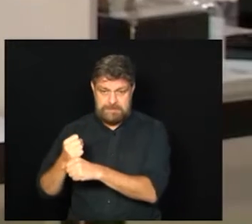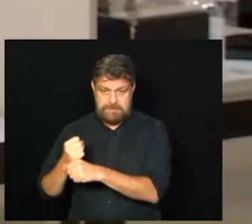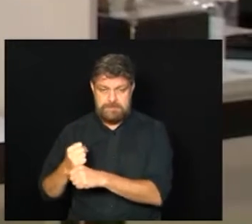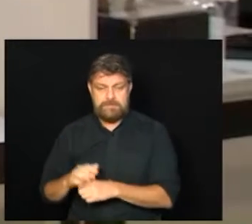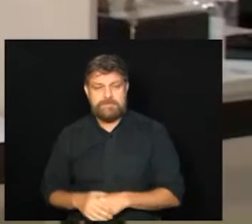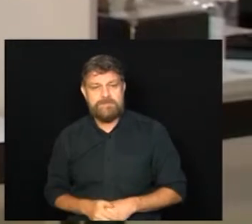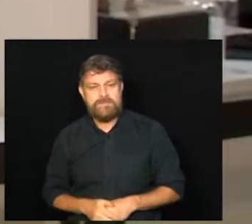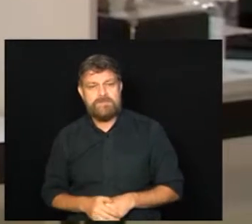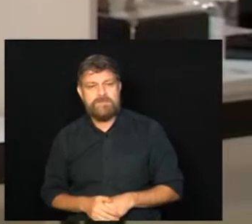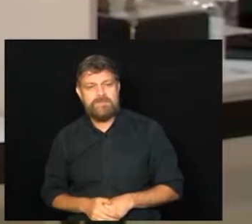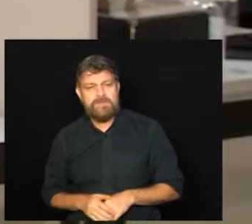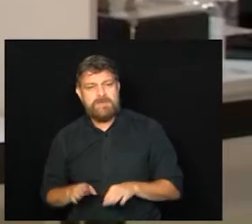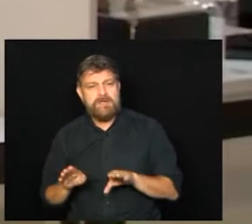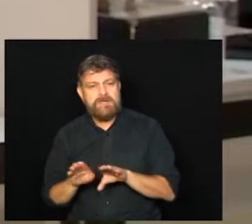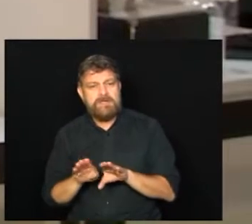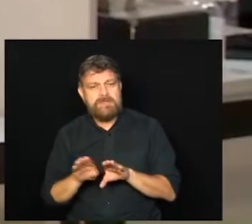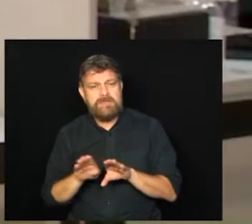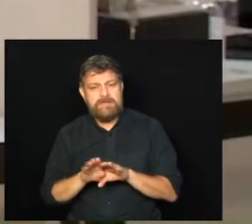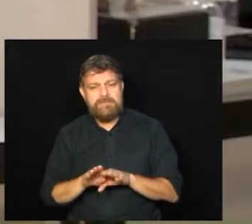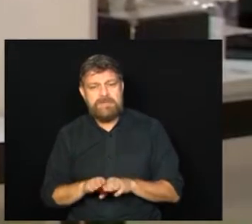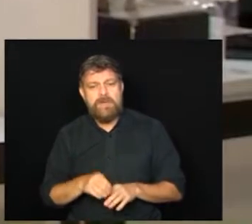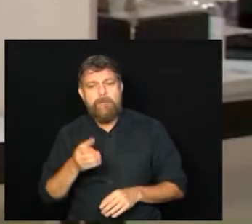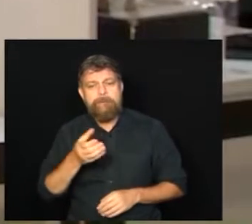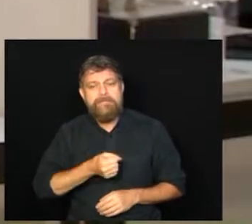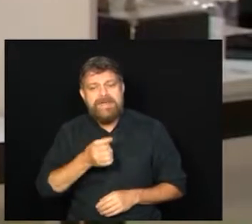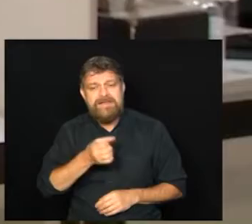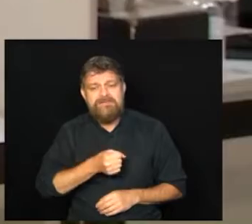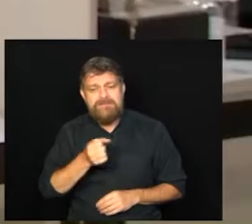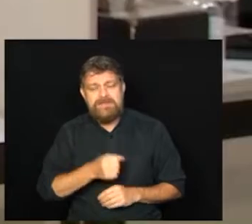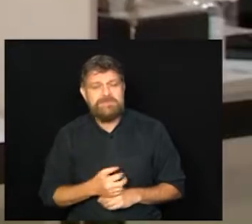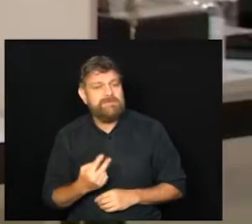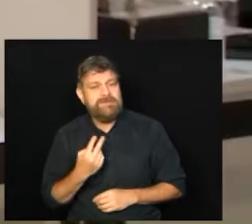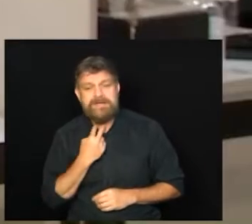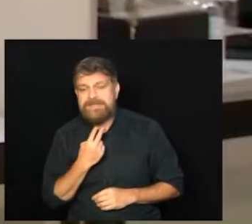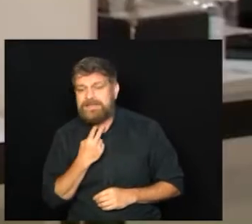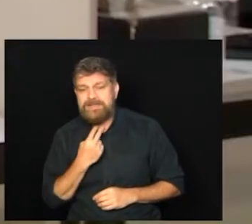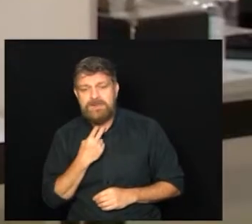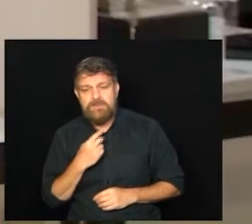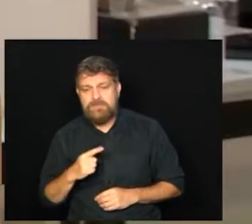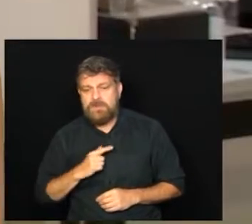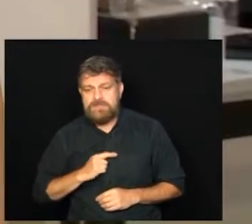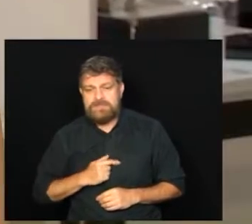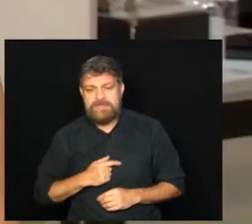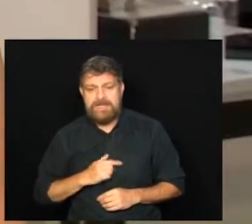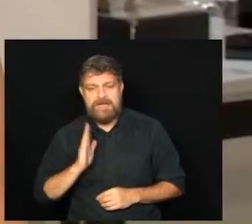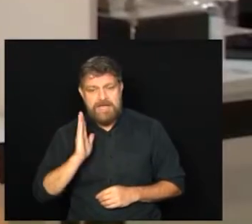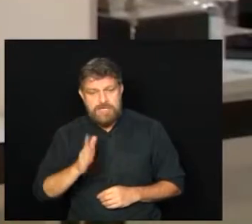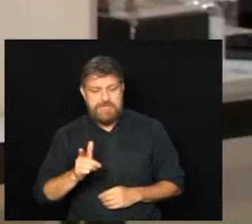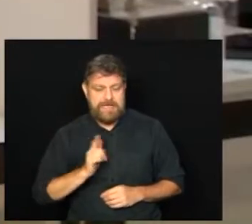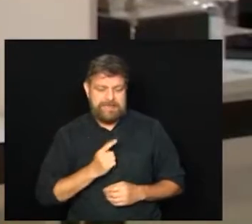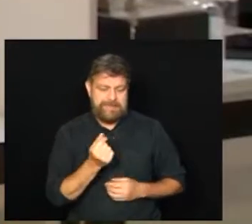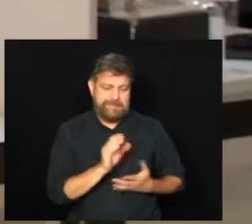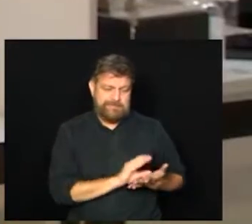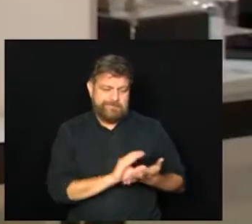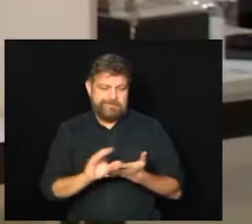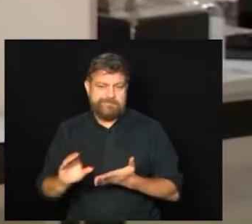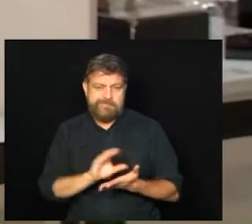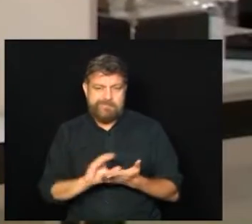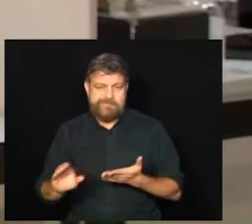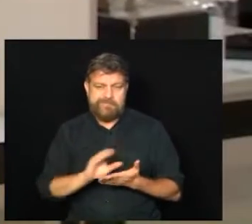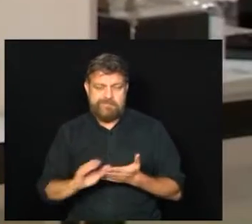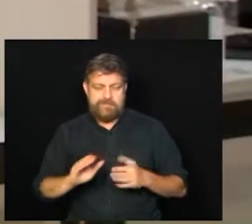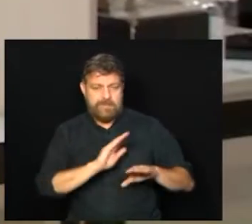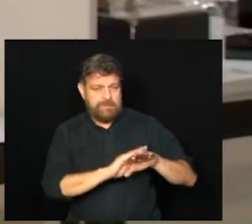E a questão dos benefícios, né? Ela não pode estar inscrita em outro programa de benefícios do estado de